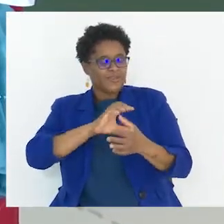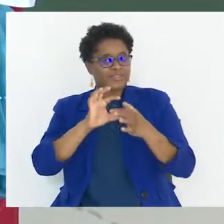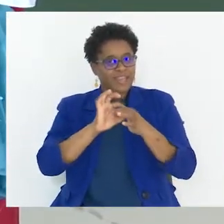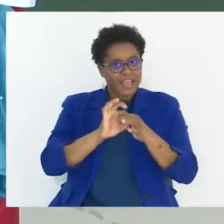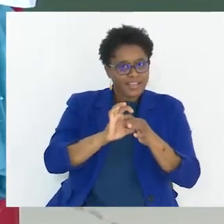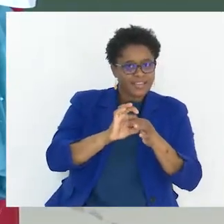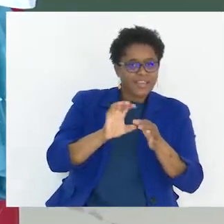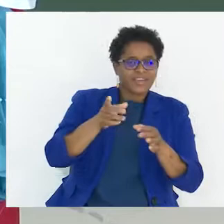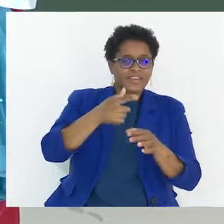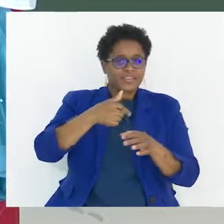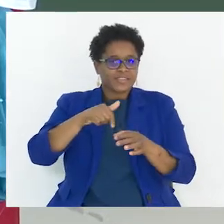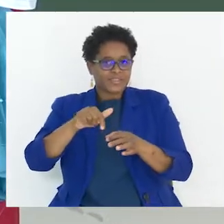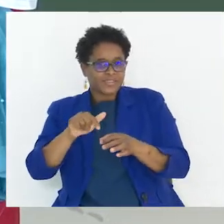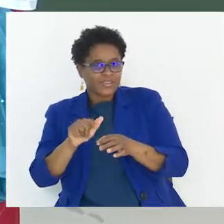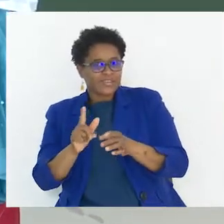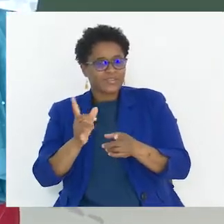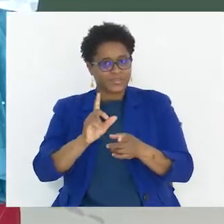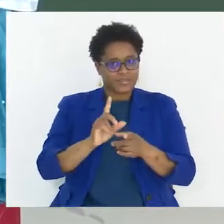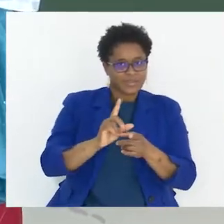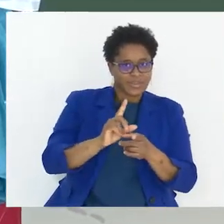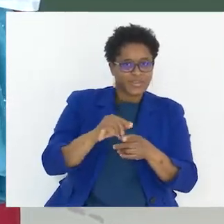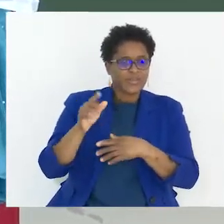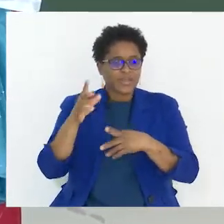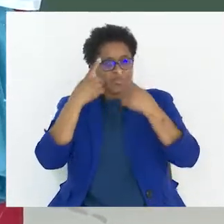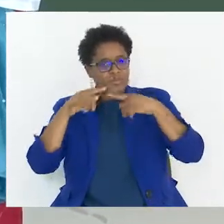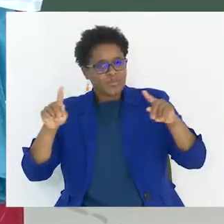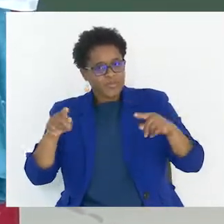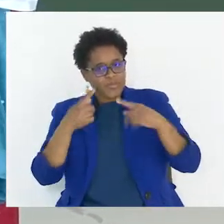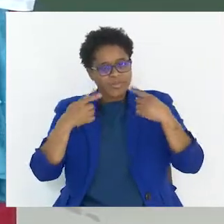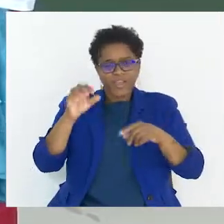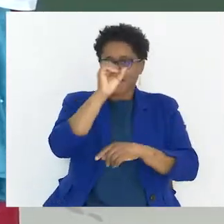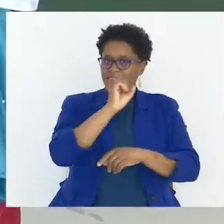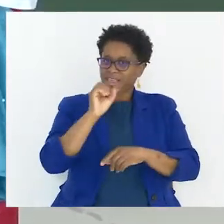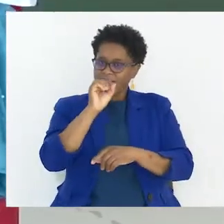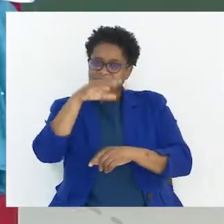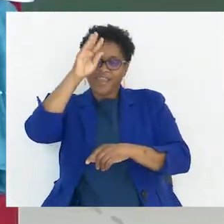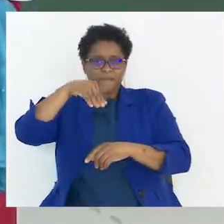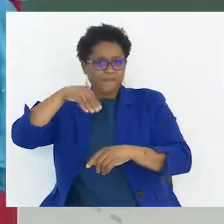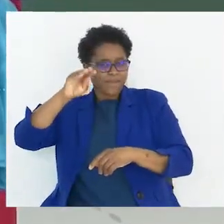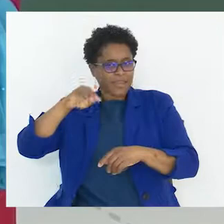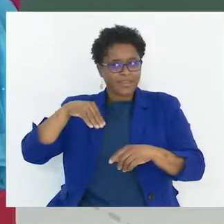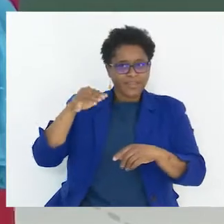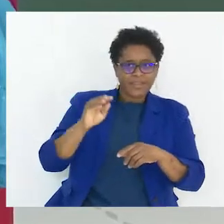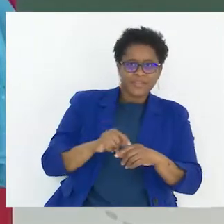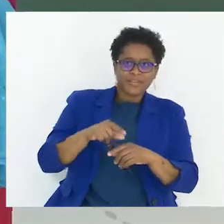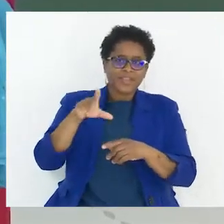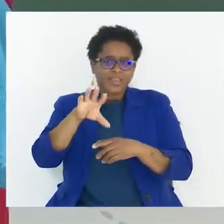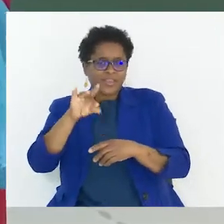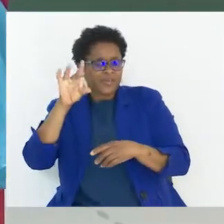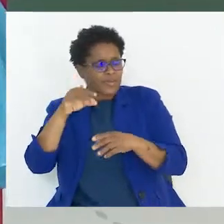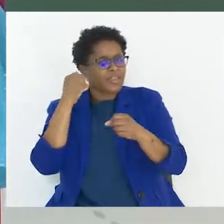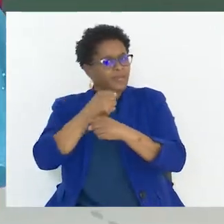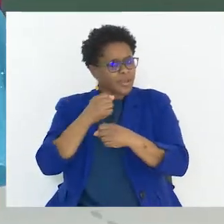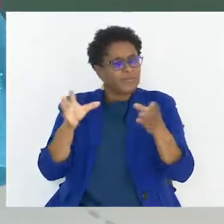coração. Notas e sons, instrumentos musicais, cantar e tocar, explorar cada